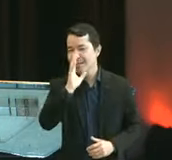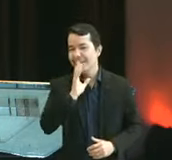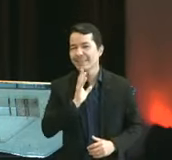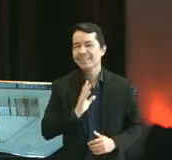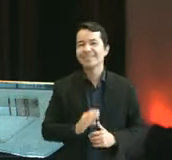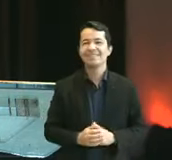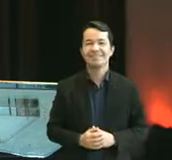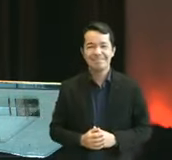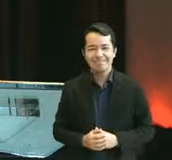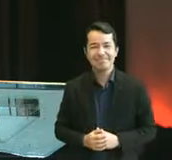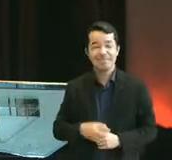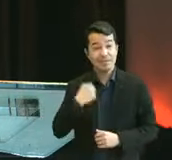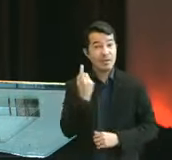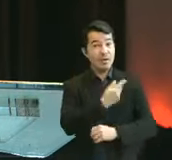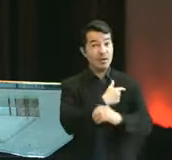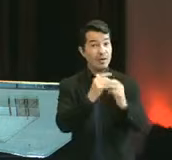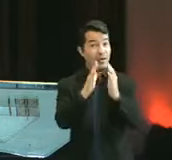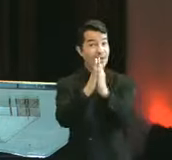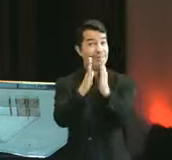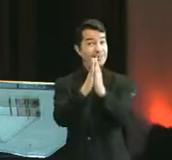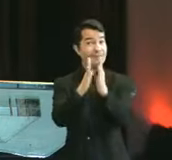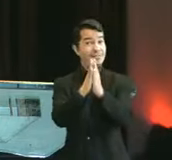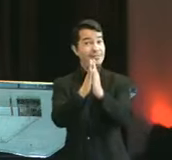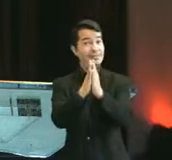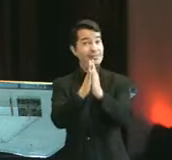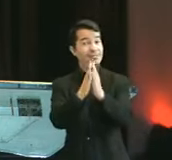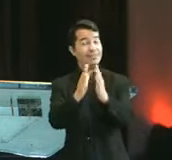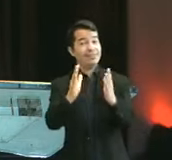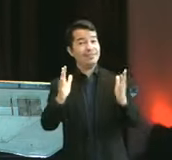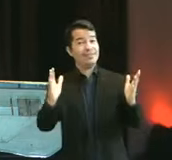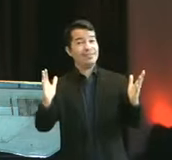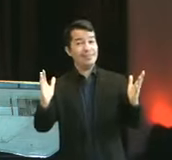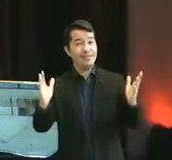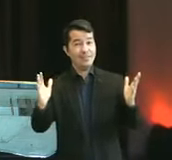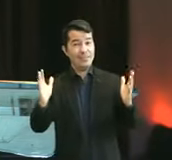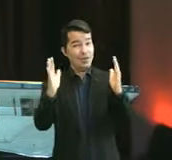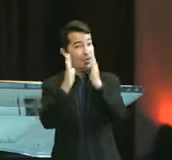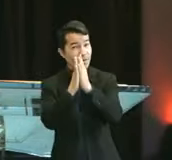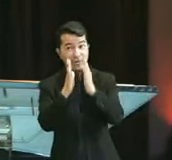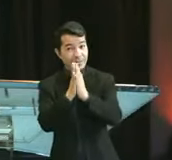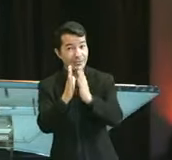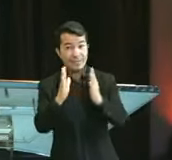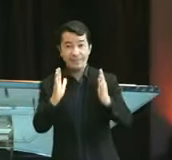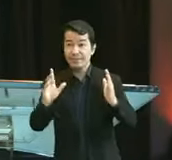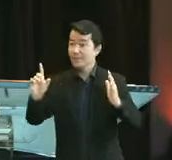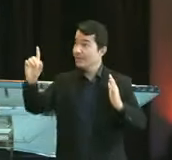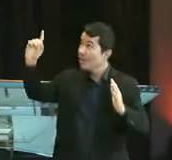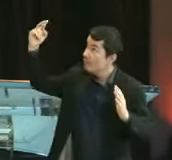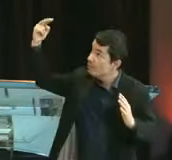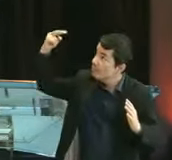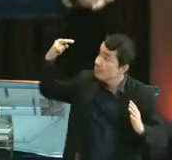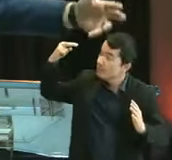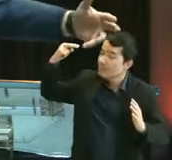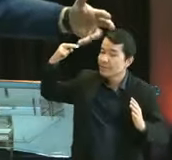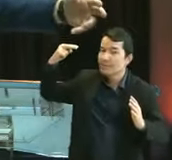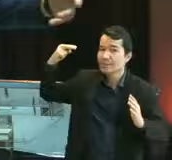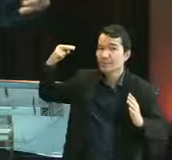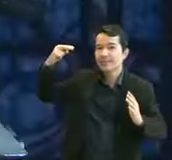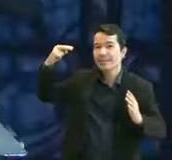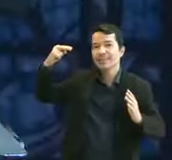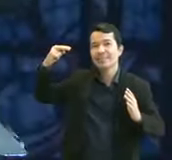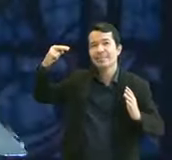os reservatórios de Deus estão cheios. E Ele derrama os